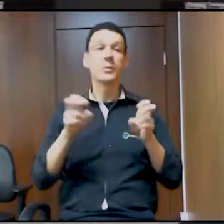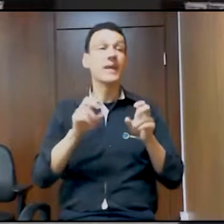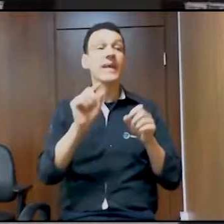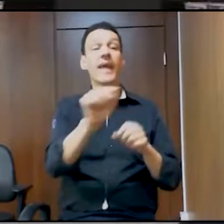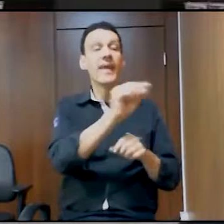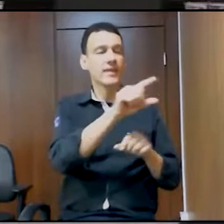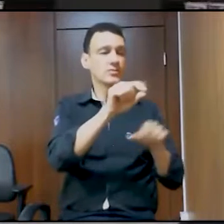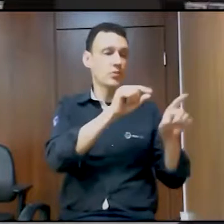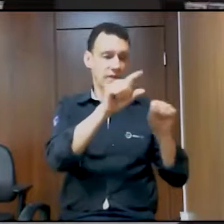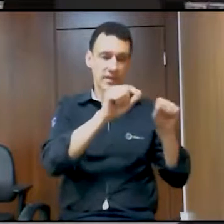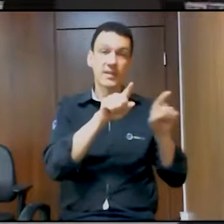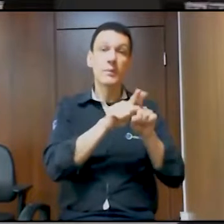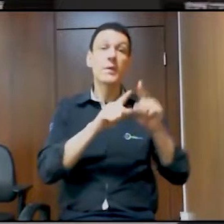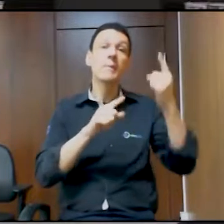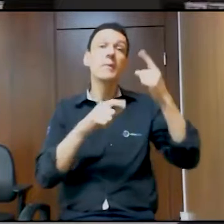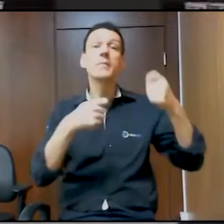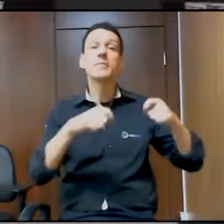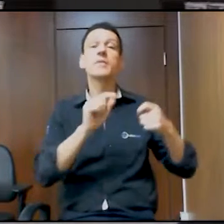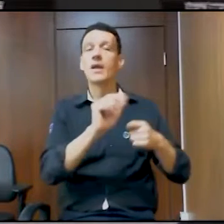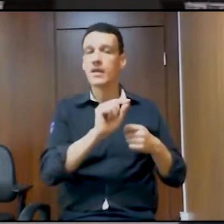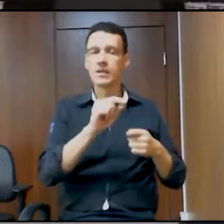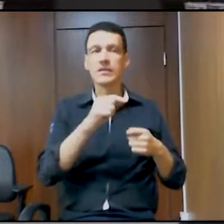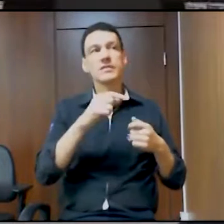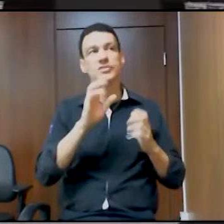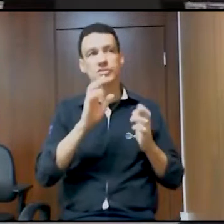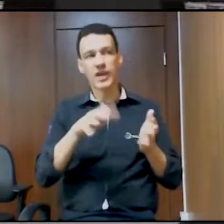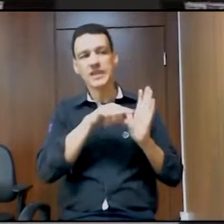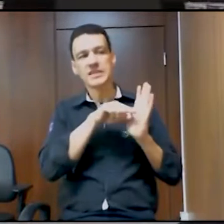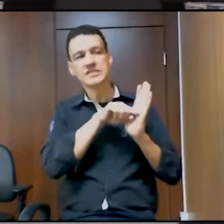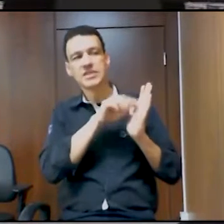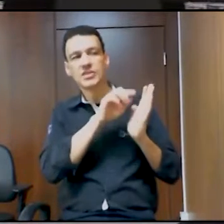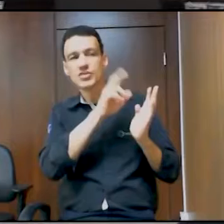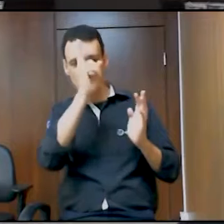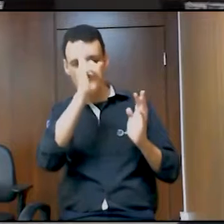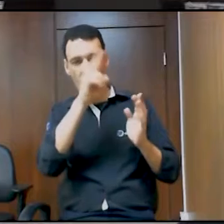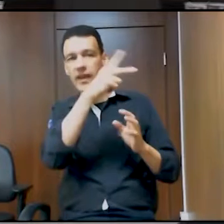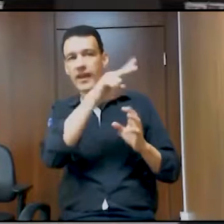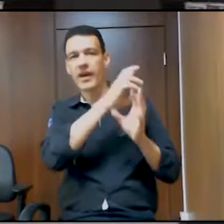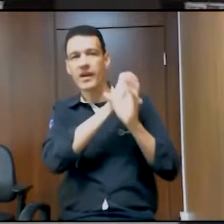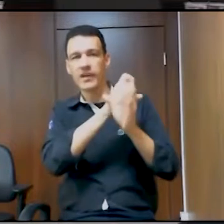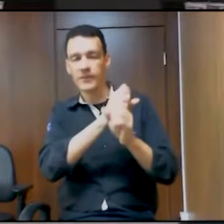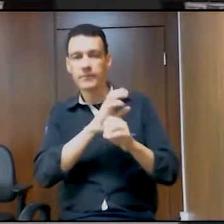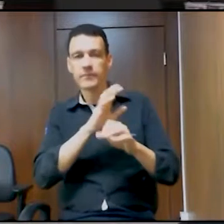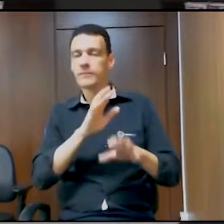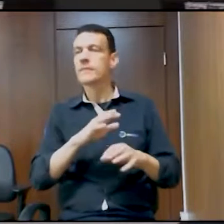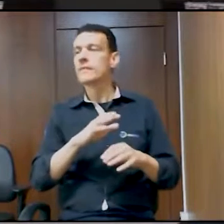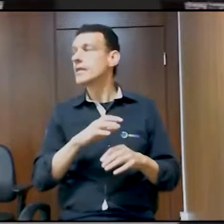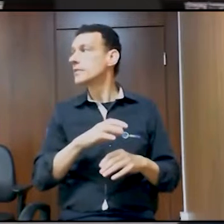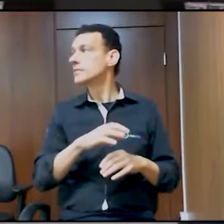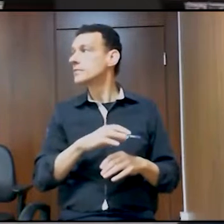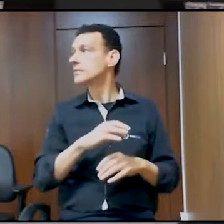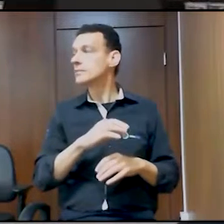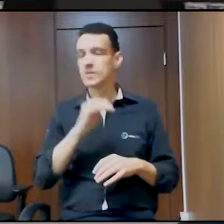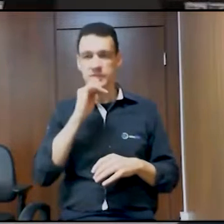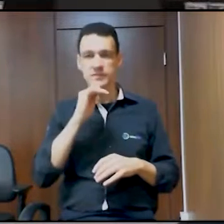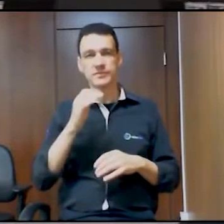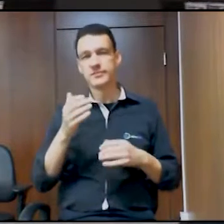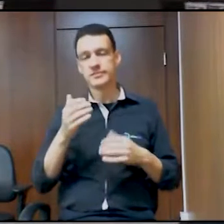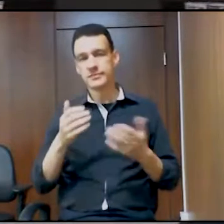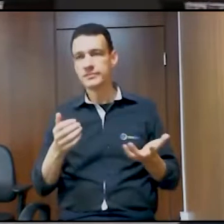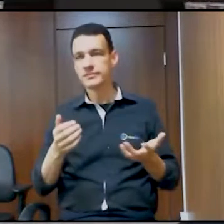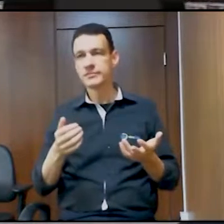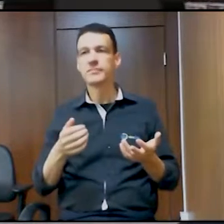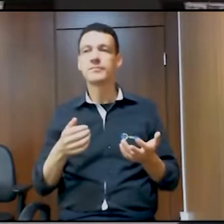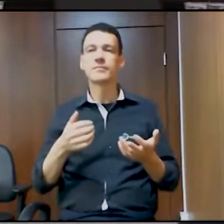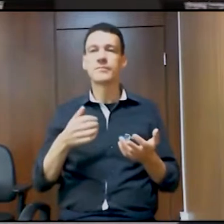confrontava com uma demanda que é histórica da população em situação de rua, que é: vocês ficam inventando critérios de priorização, no final